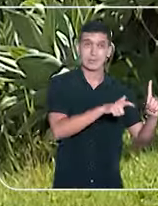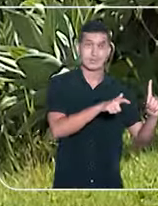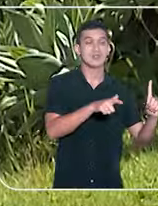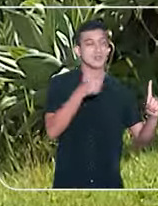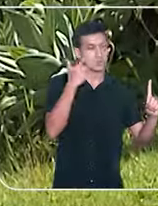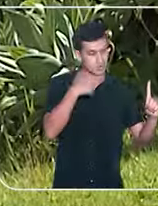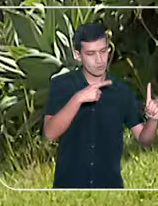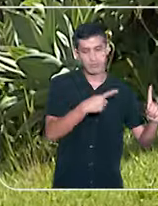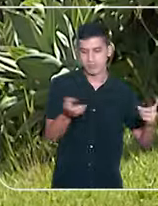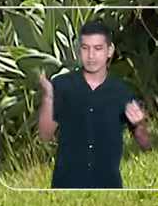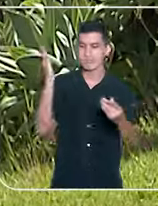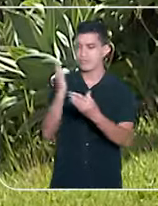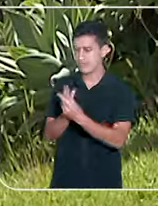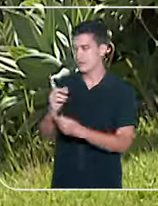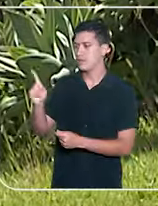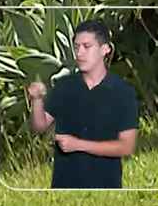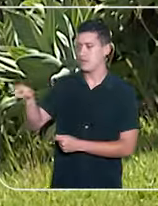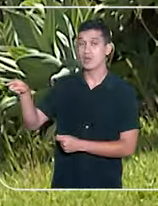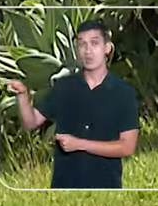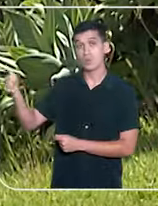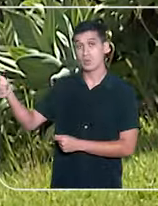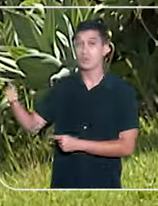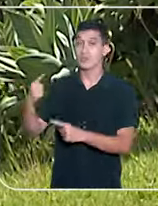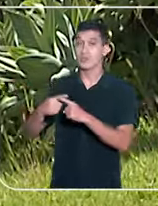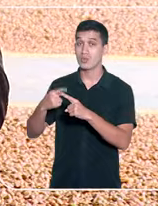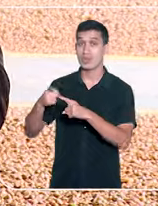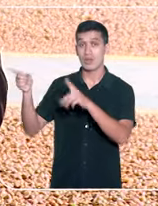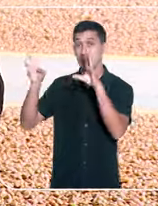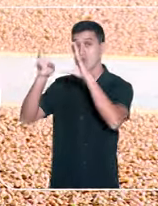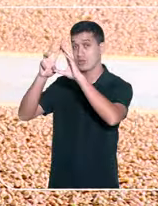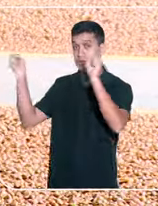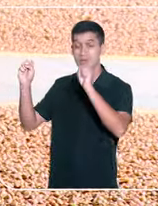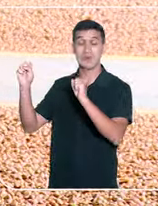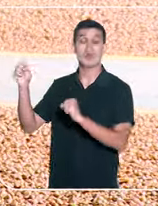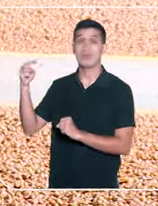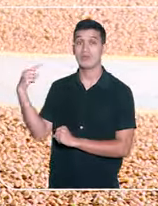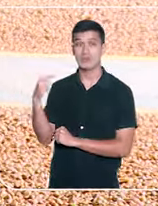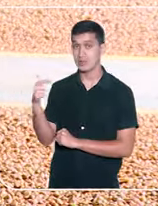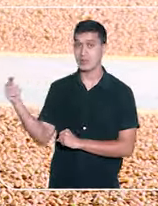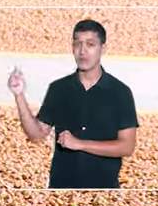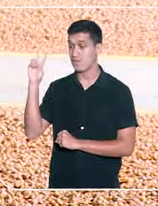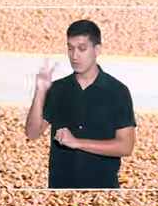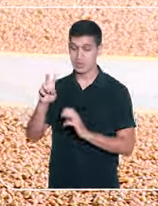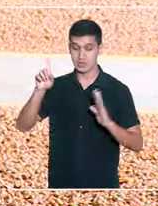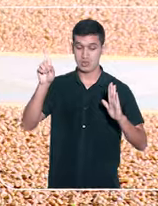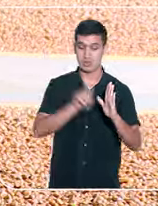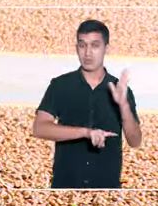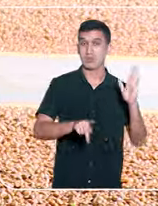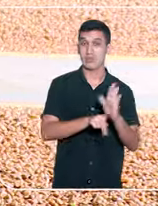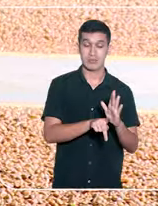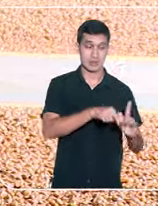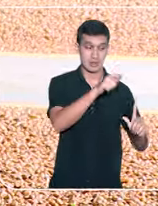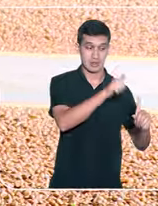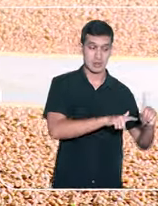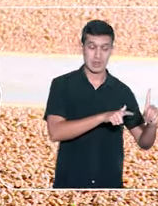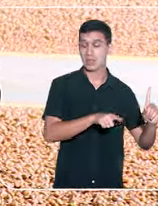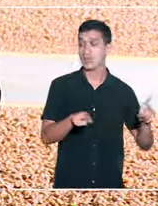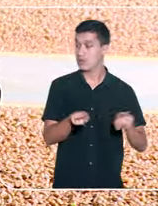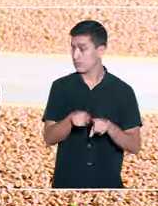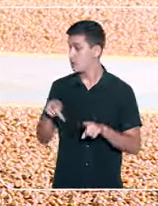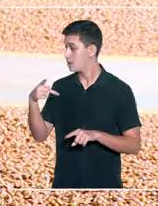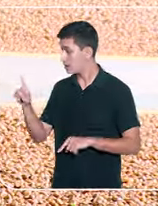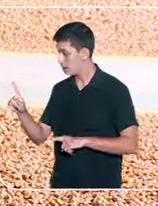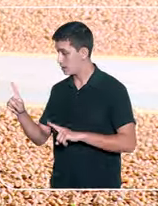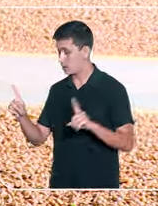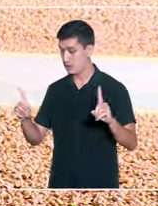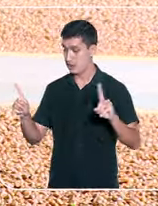provenientes exclusivamente do trabalho dele com o trânsito em julgado do processo a mulher ajuizou ação recisória